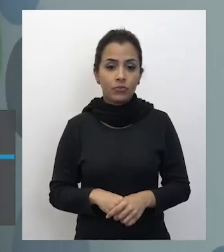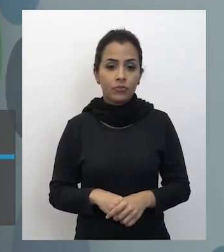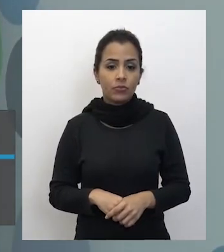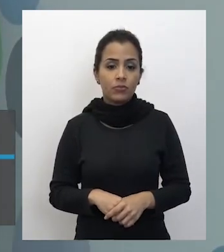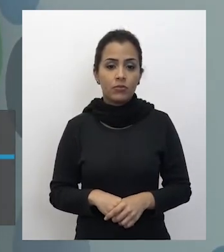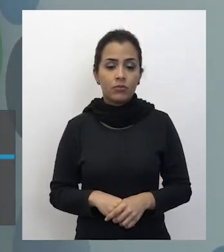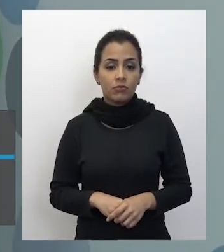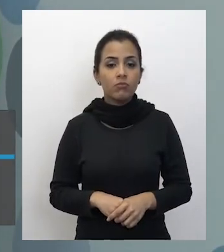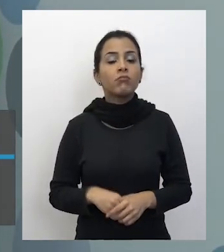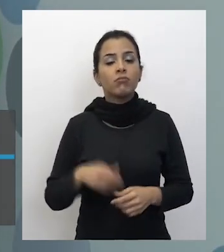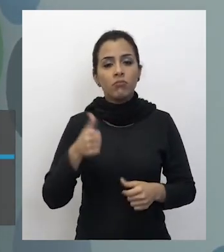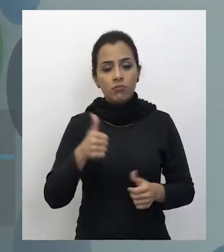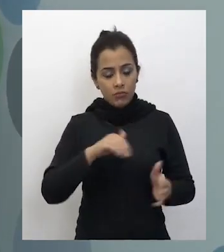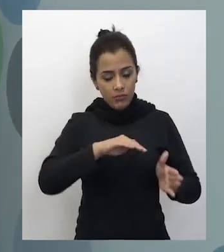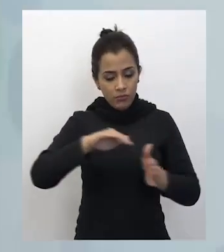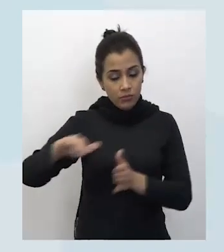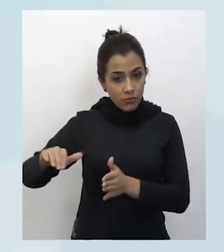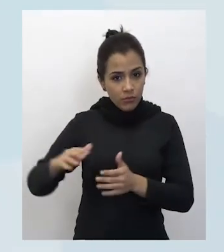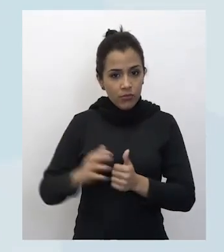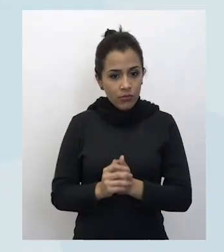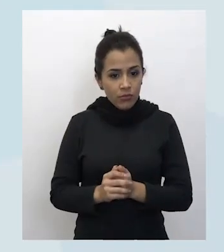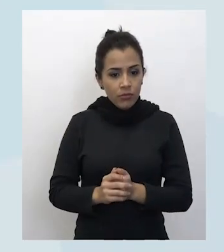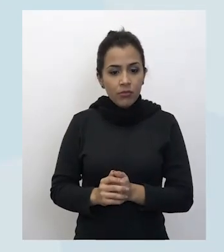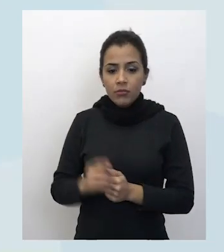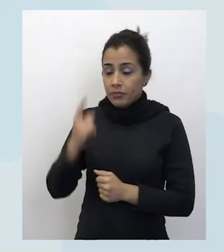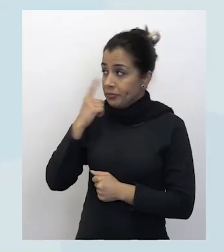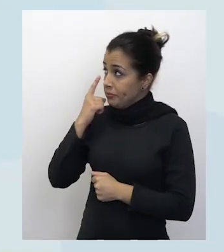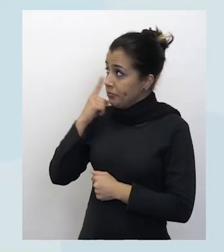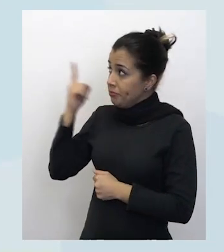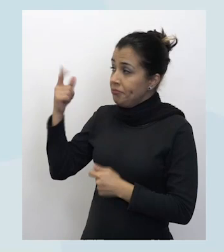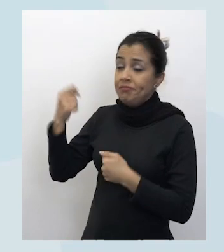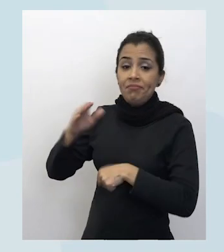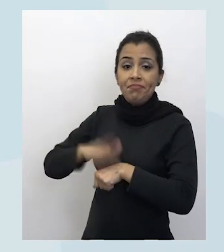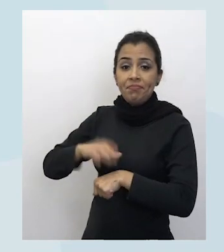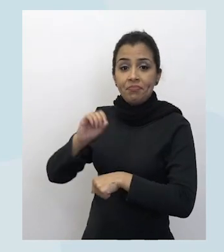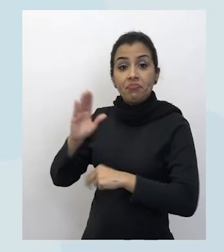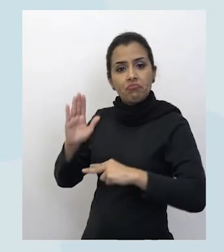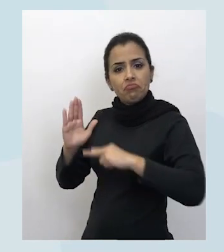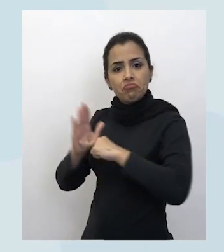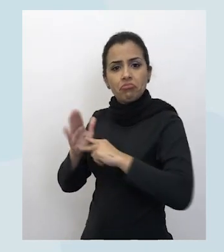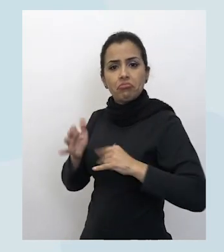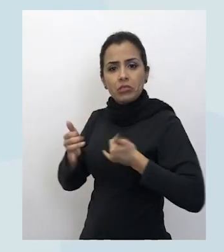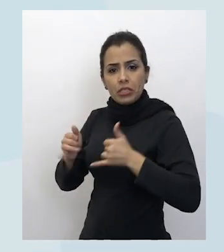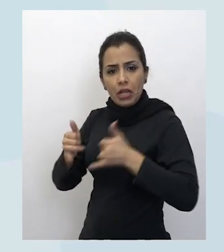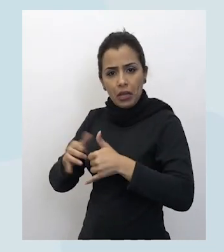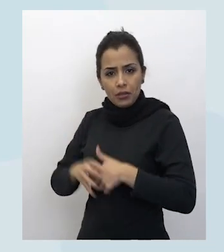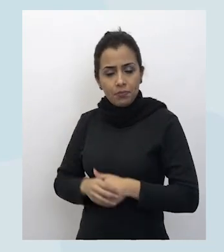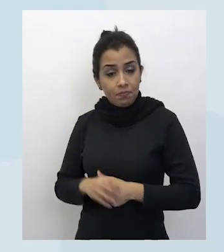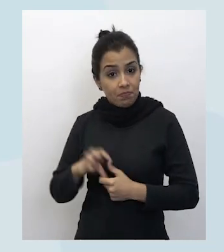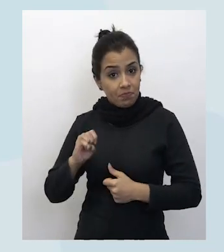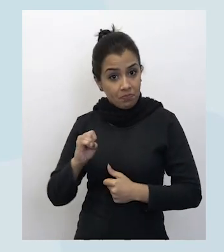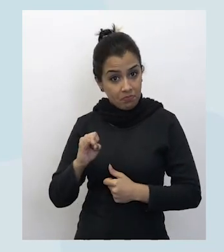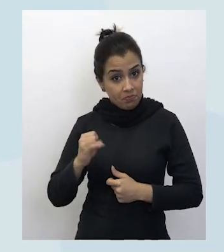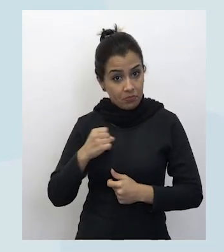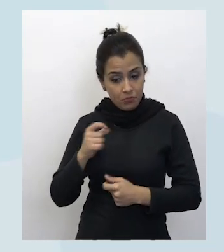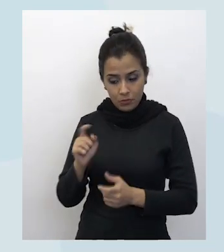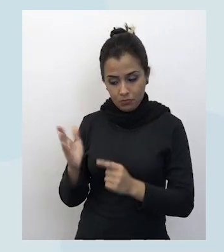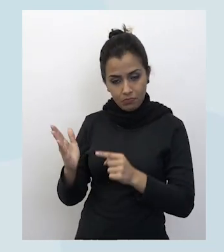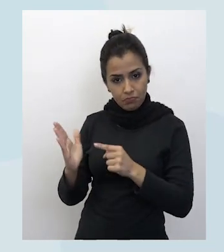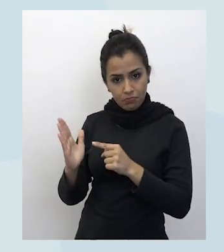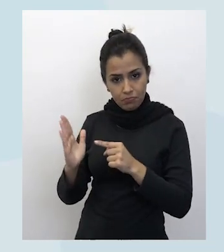lá na máquina e o que eu tenho que fazer depois? Ligar a máquina. Pessoal, se eu liguei a máquina